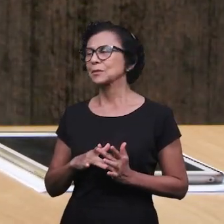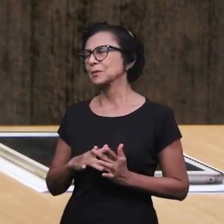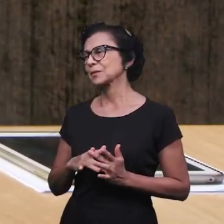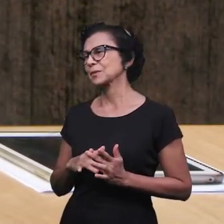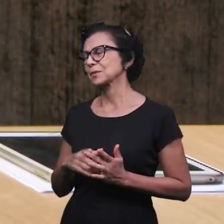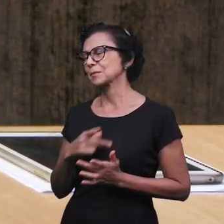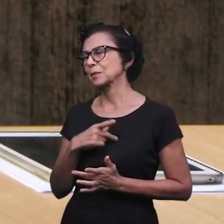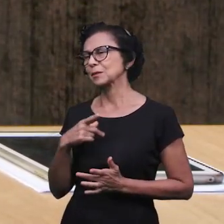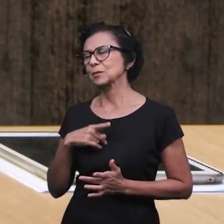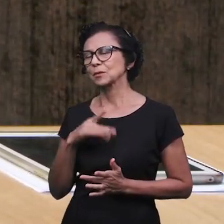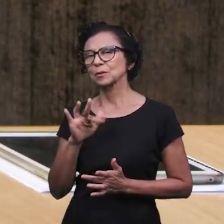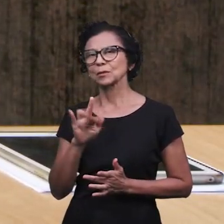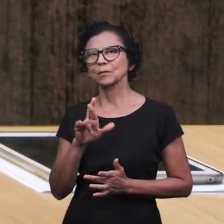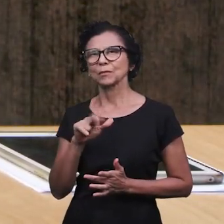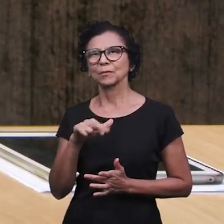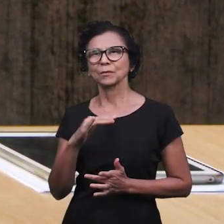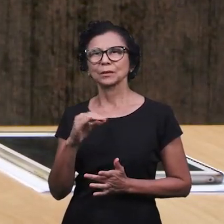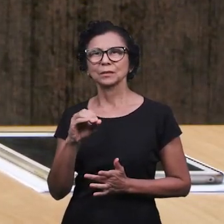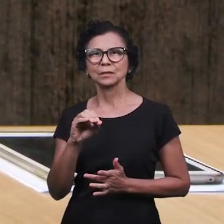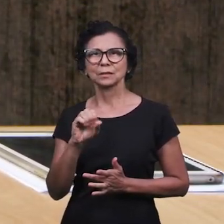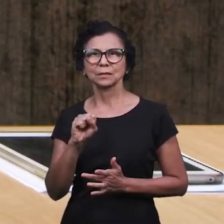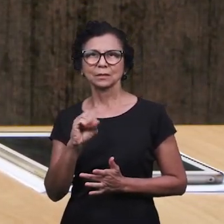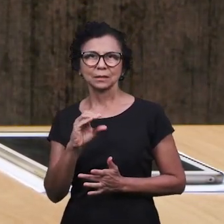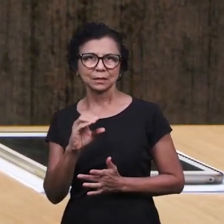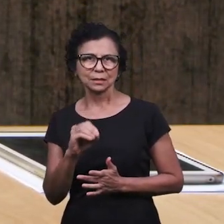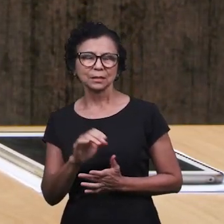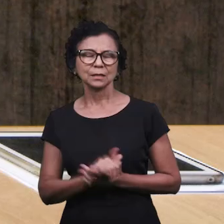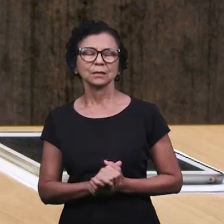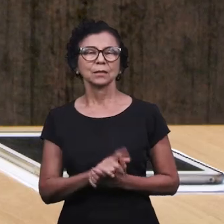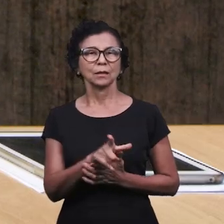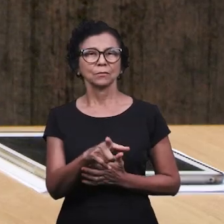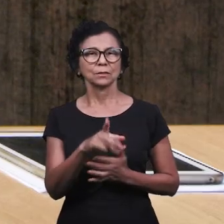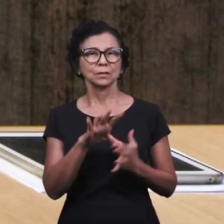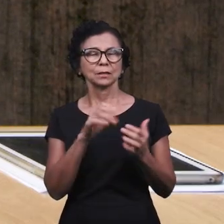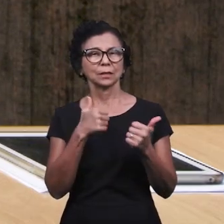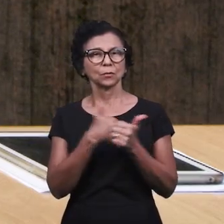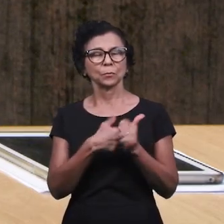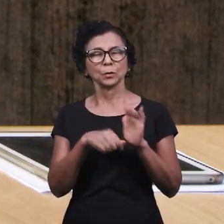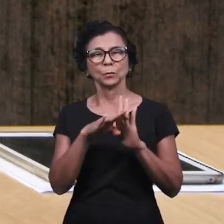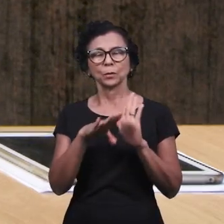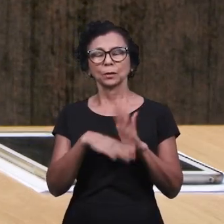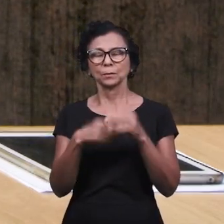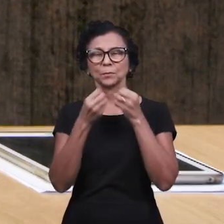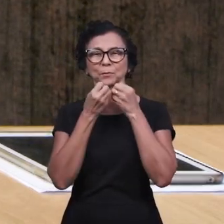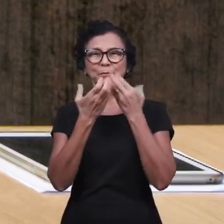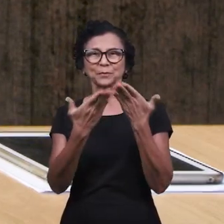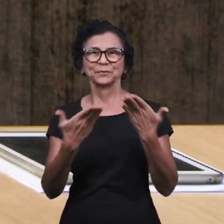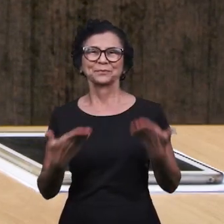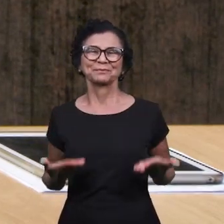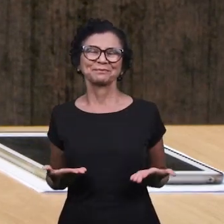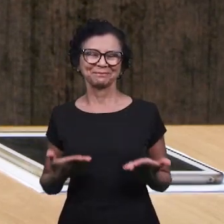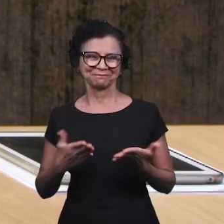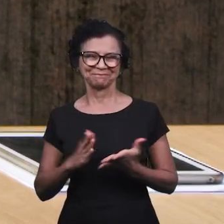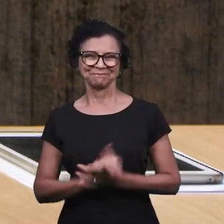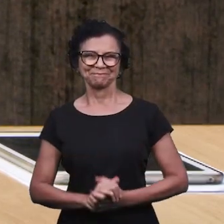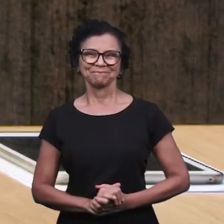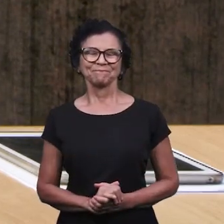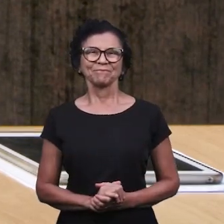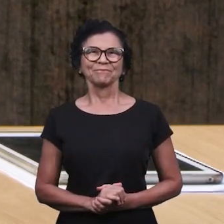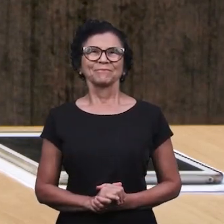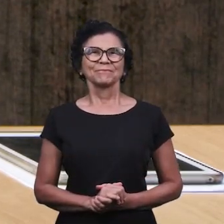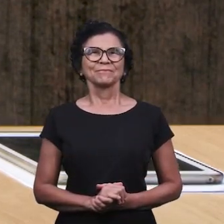Senhor. Pai do Senhor, os nossos telespectadores que estão conosco, sejam bem-vindos a essa